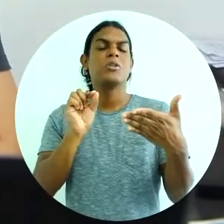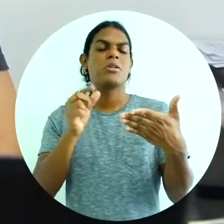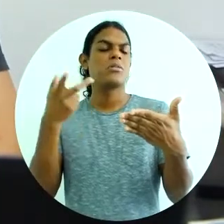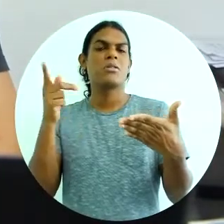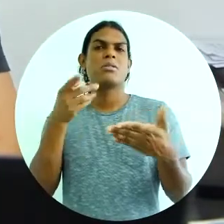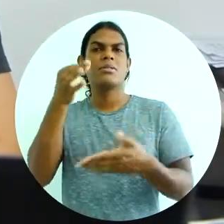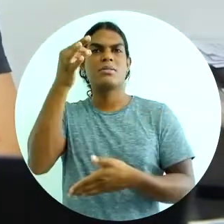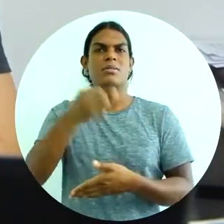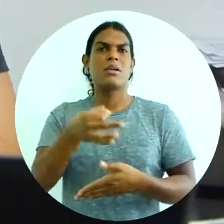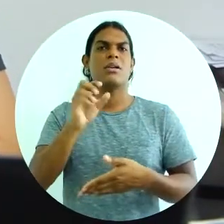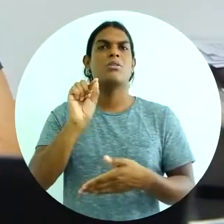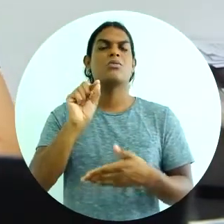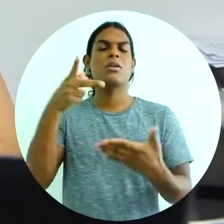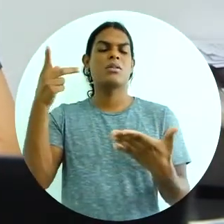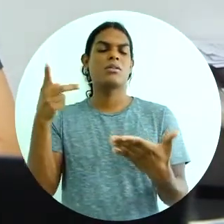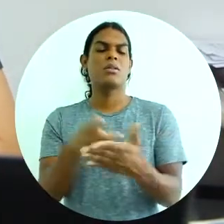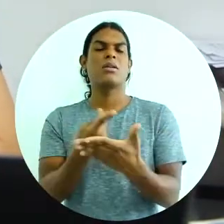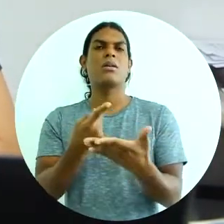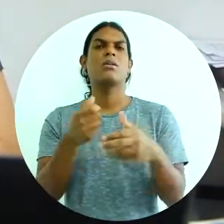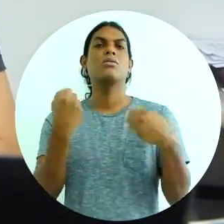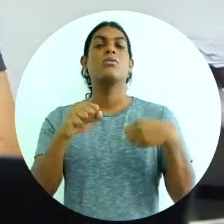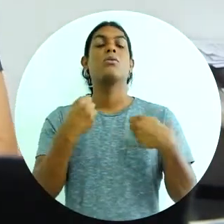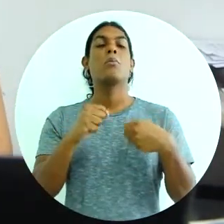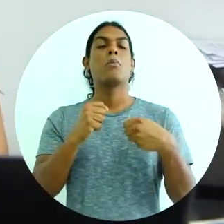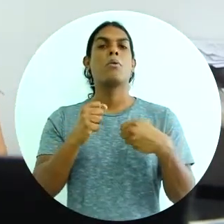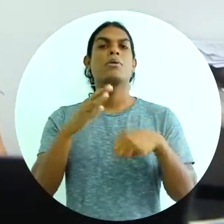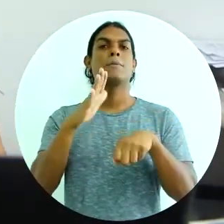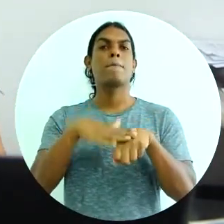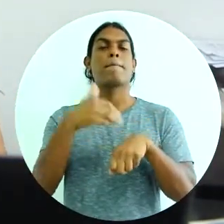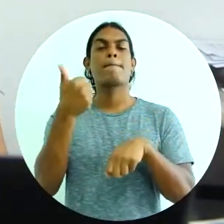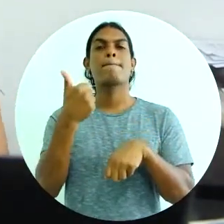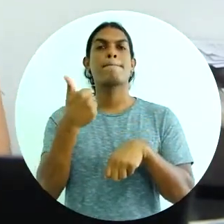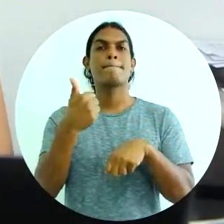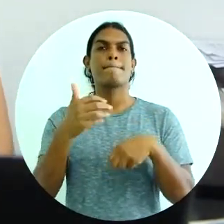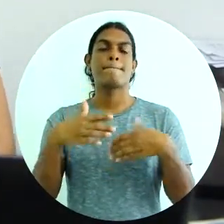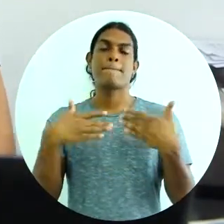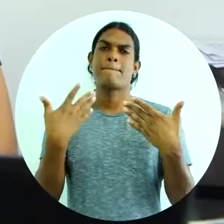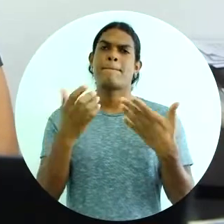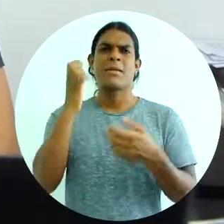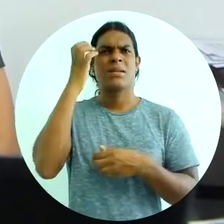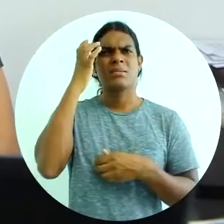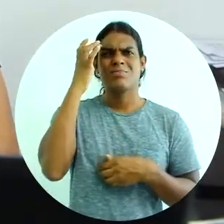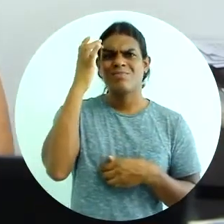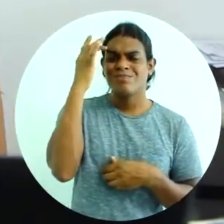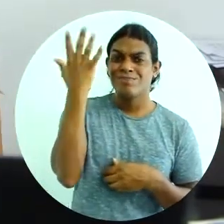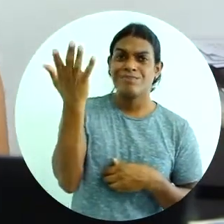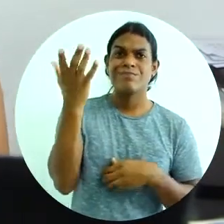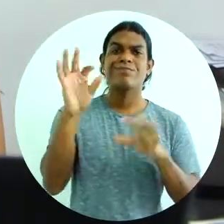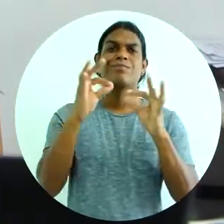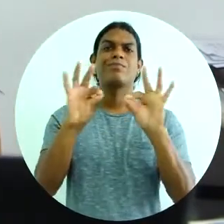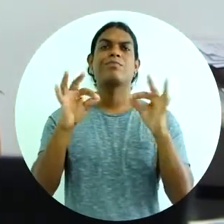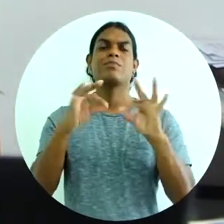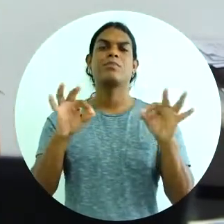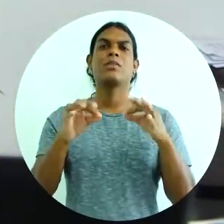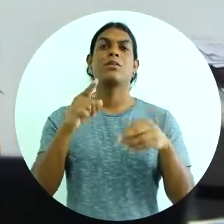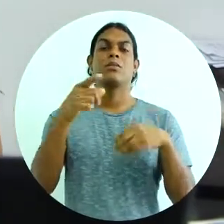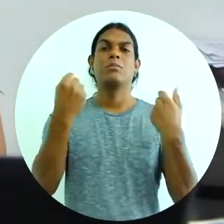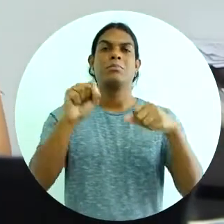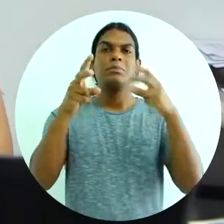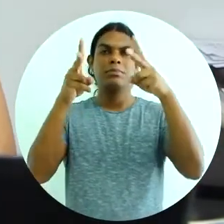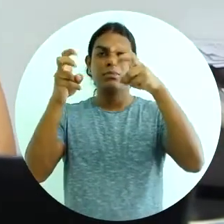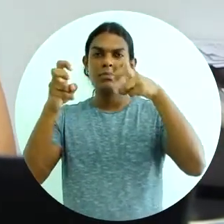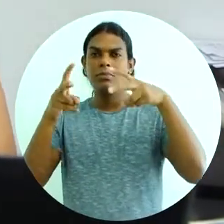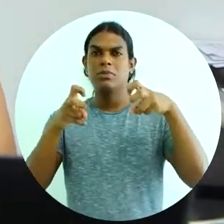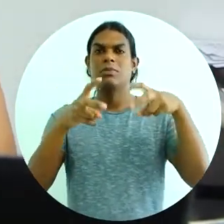com o meu texto, o que é que eu posso melhorar no meu texto? E é bem simples, né? Você tem que perceber o que é que se espera de você nesse texto, né? Que são as